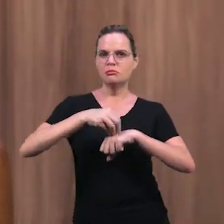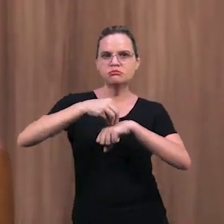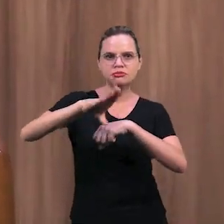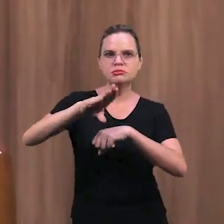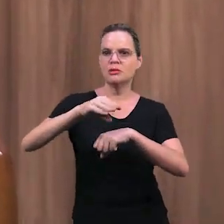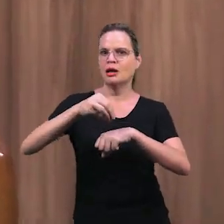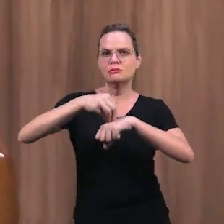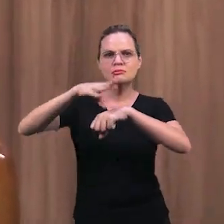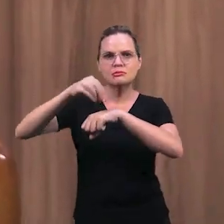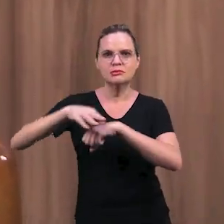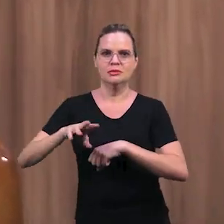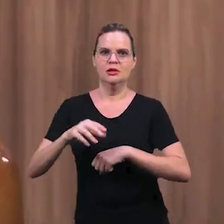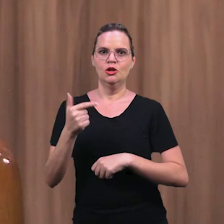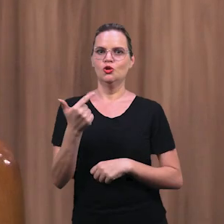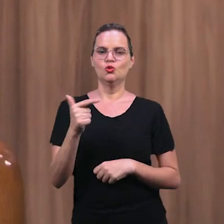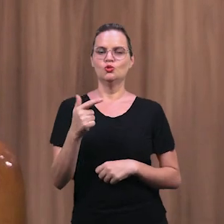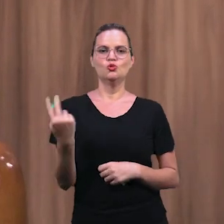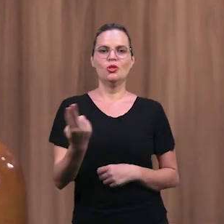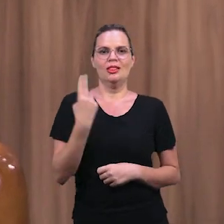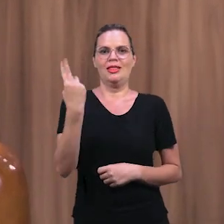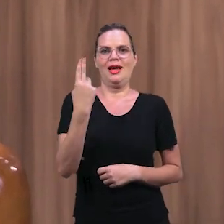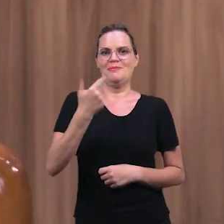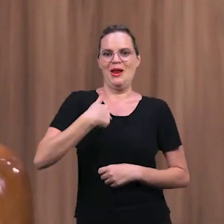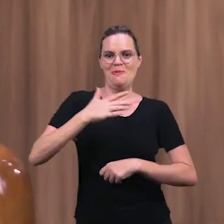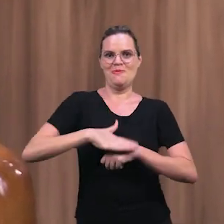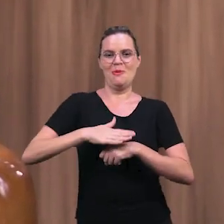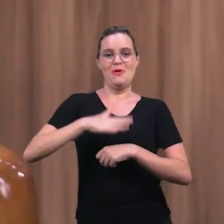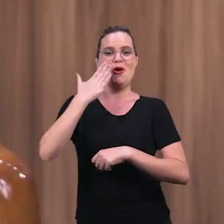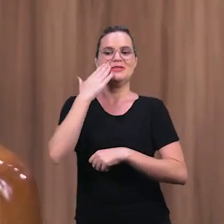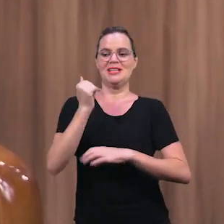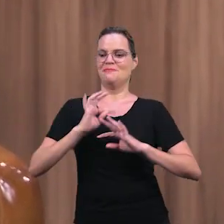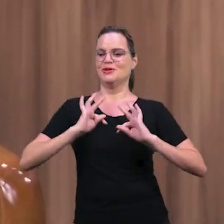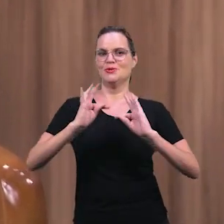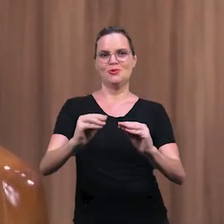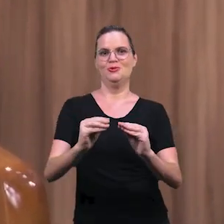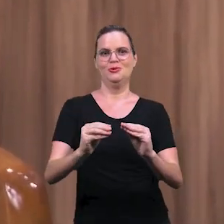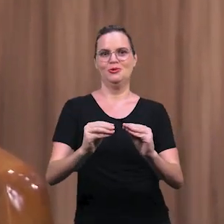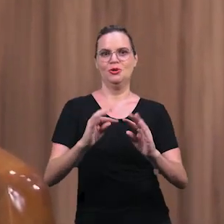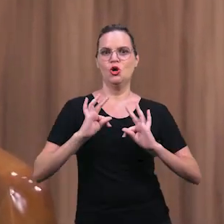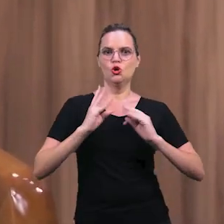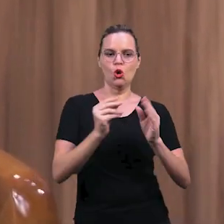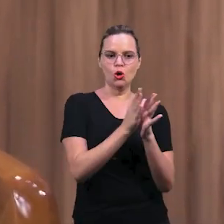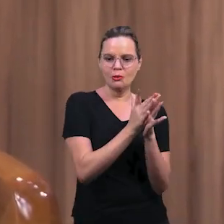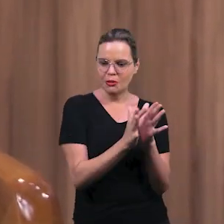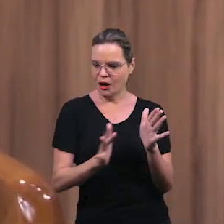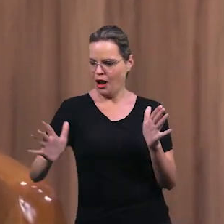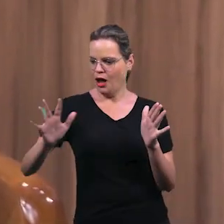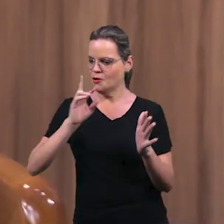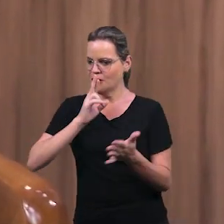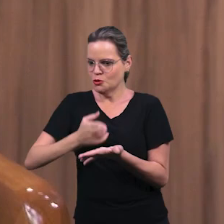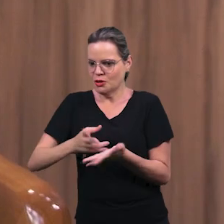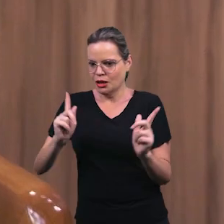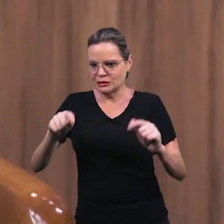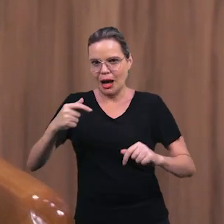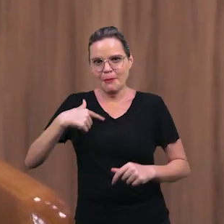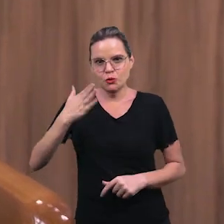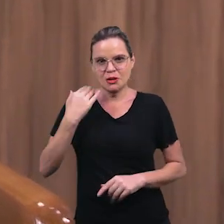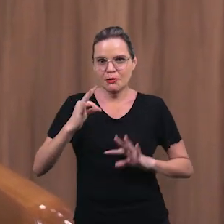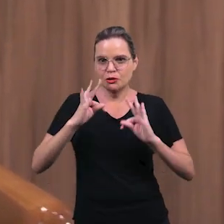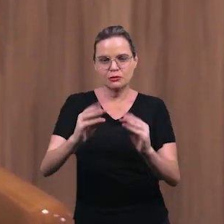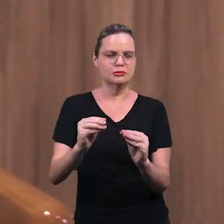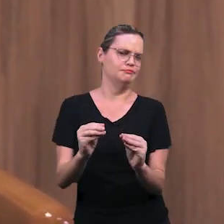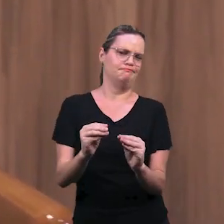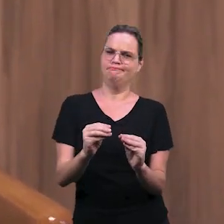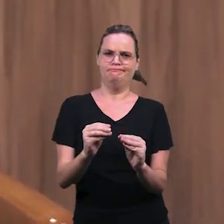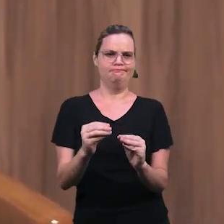mesmo de uma projeção. A gente não tem como dar conta de saber nem do processo, nem do resultado.